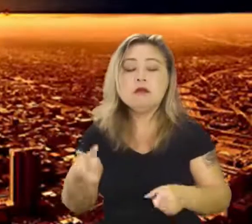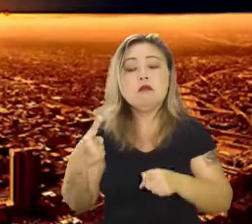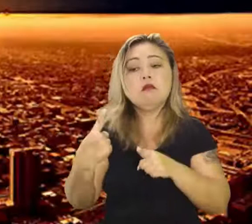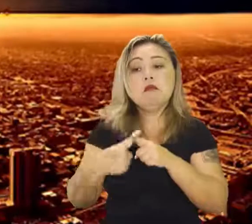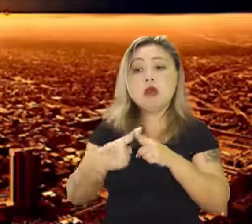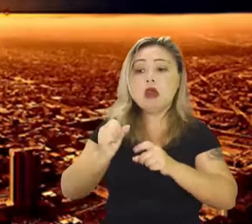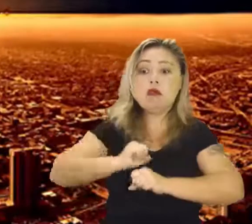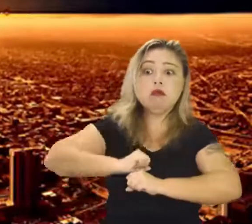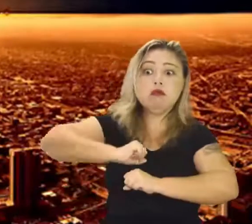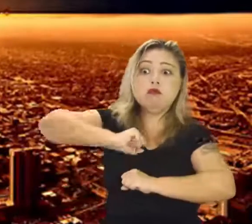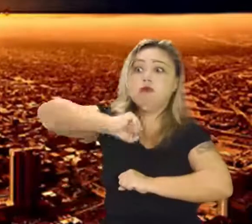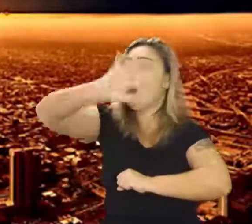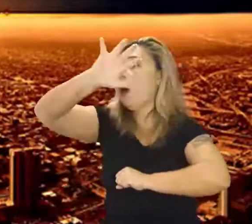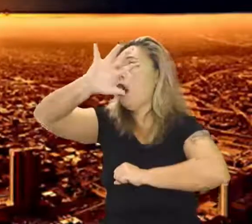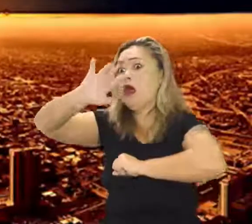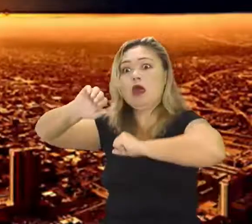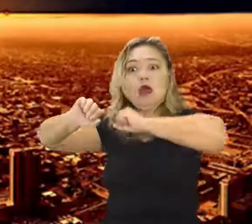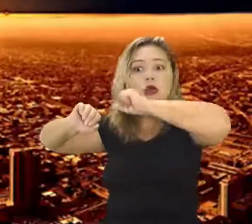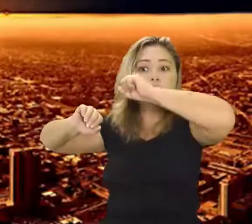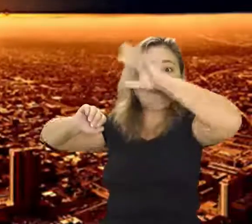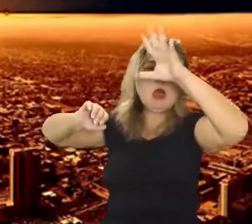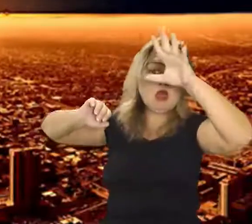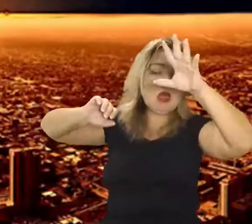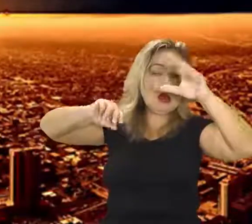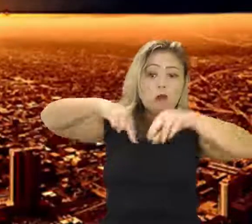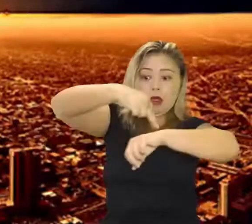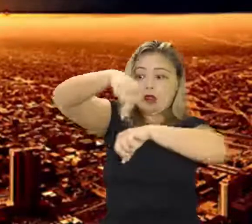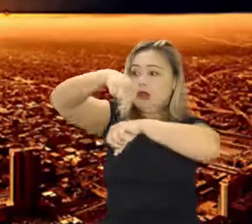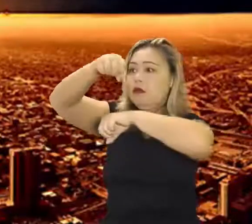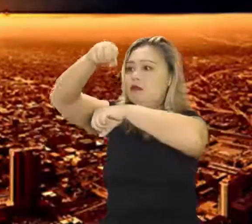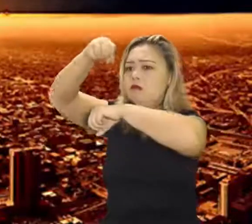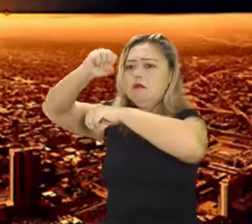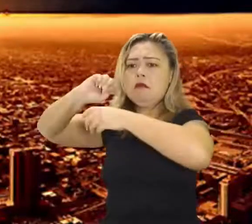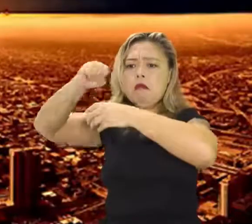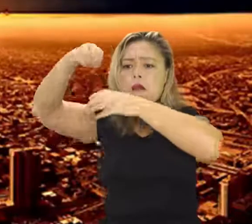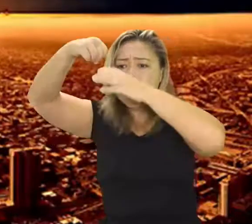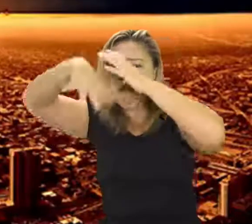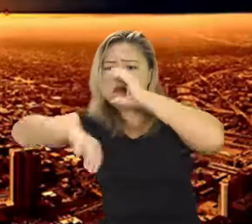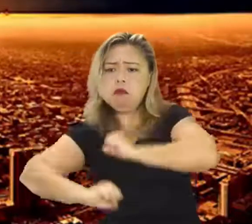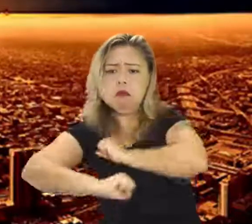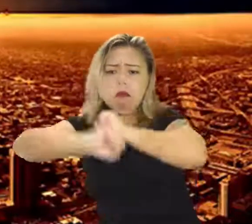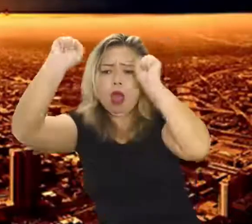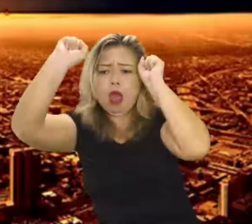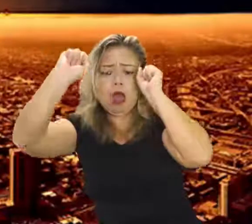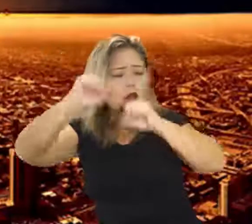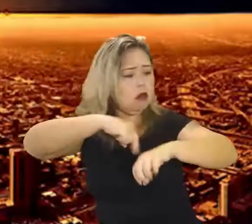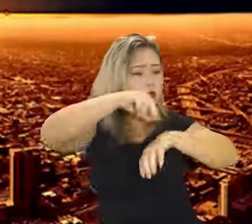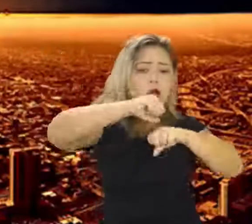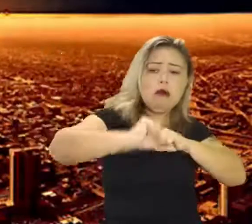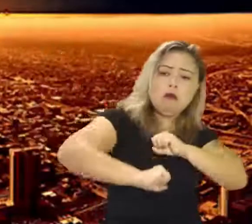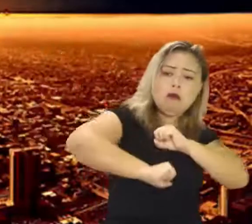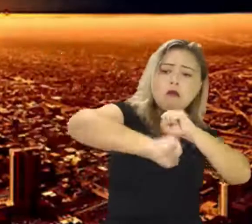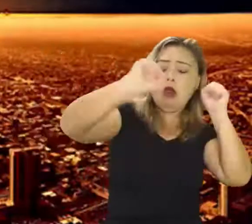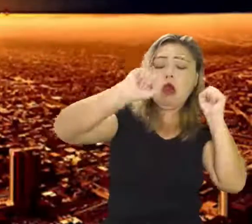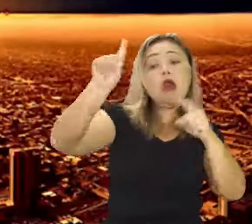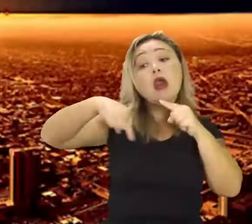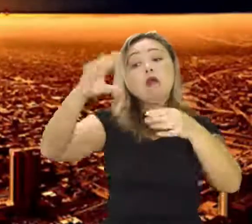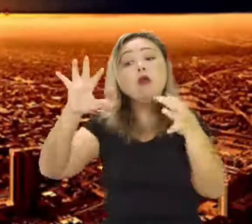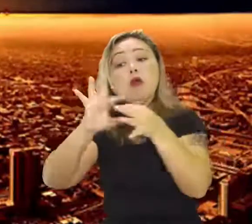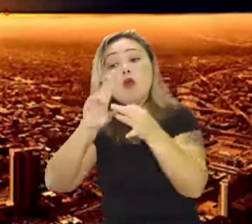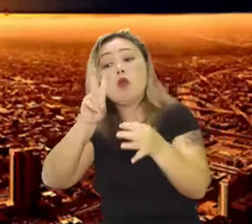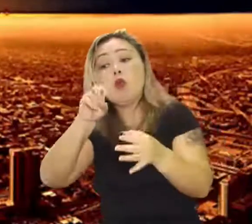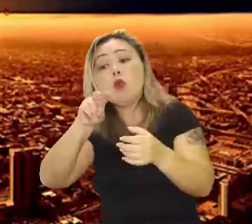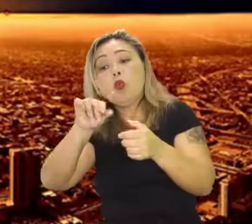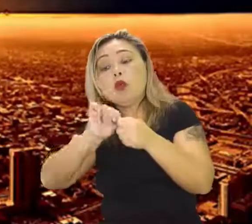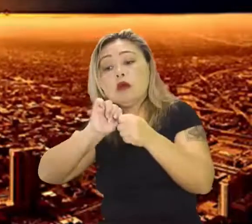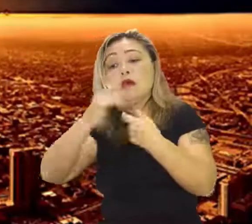essas bombas atômicas elas seriam jogadas de uma nação contra a outra, e a União Soviética depois ela descobre o